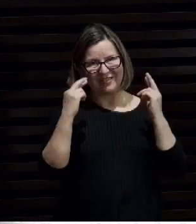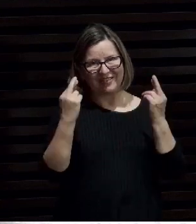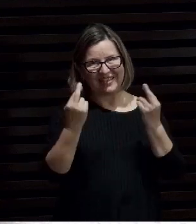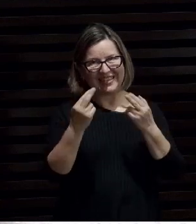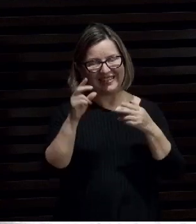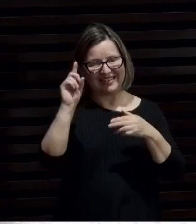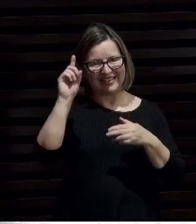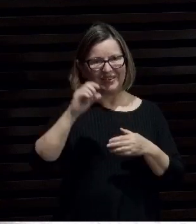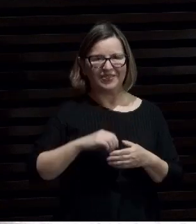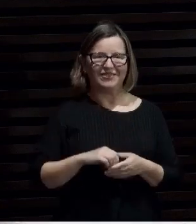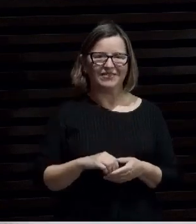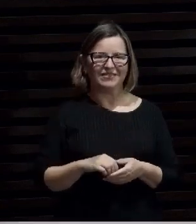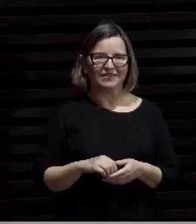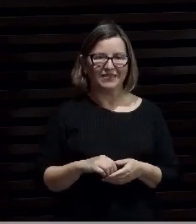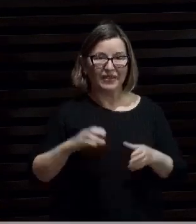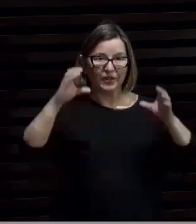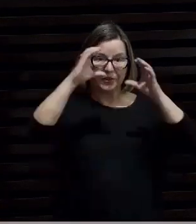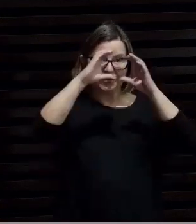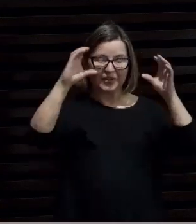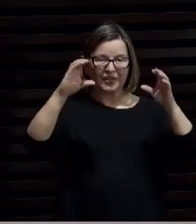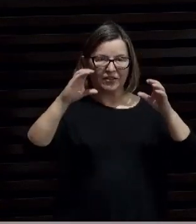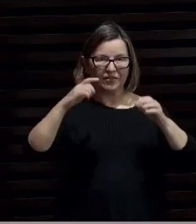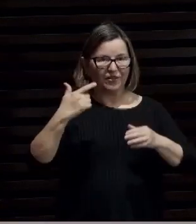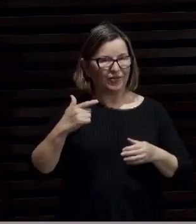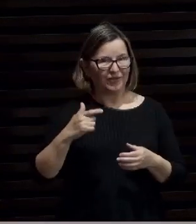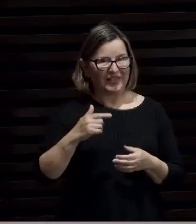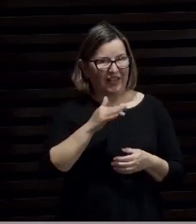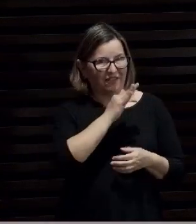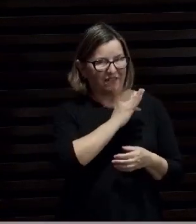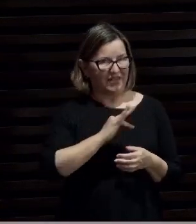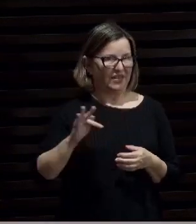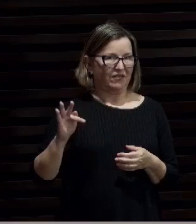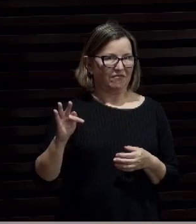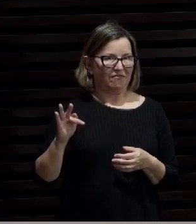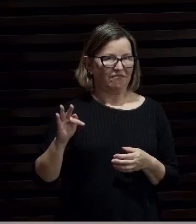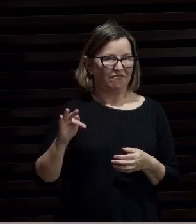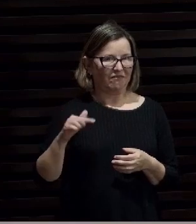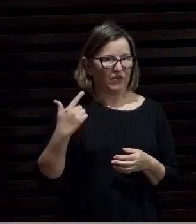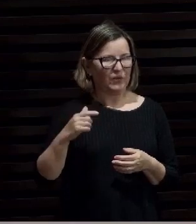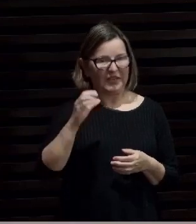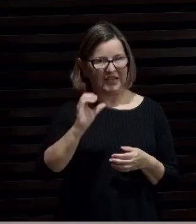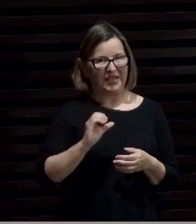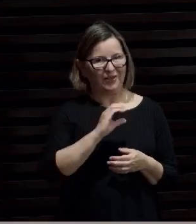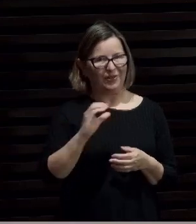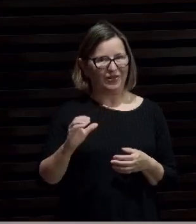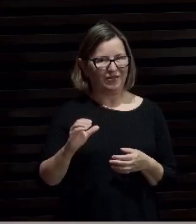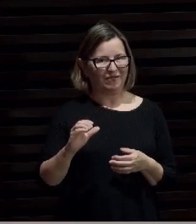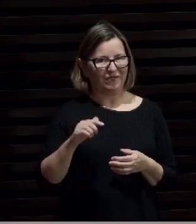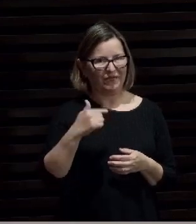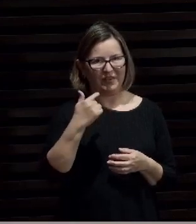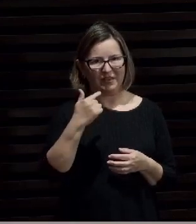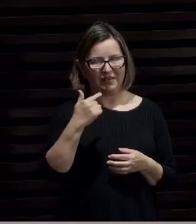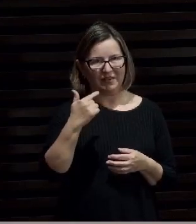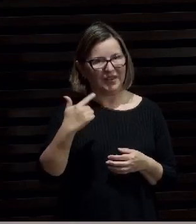No céu, meus amigos, não haverá fariseu, não haverá católico, não haverá protestante,